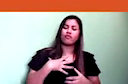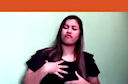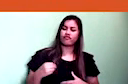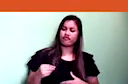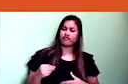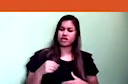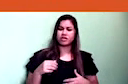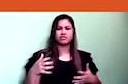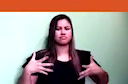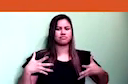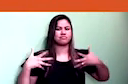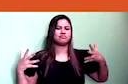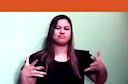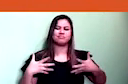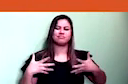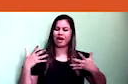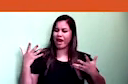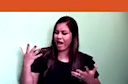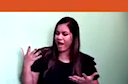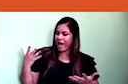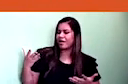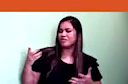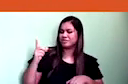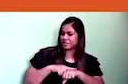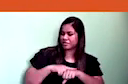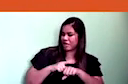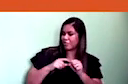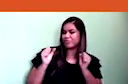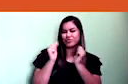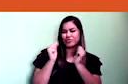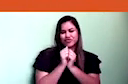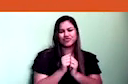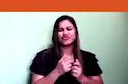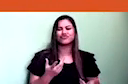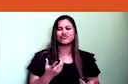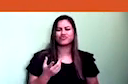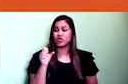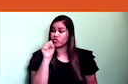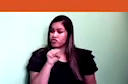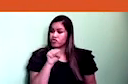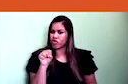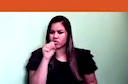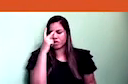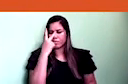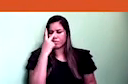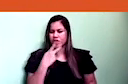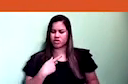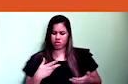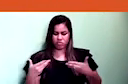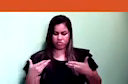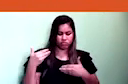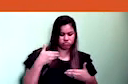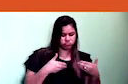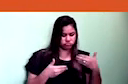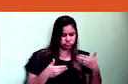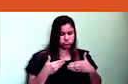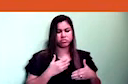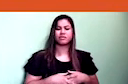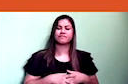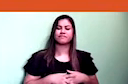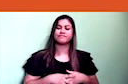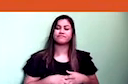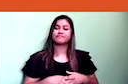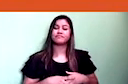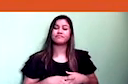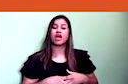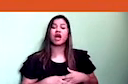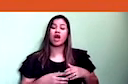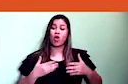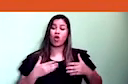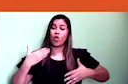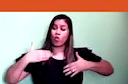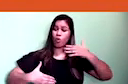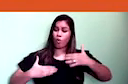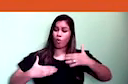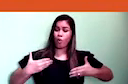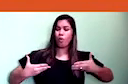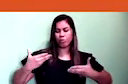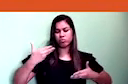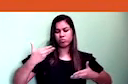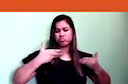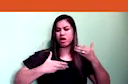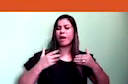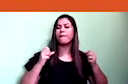seus amigos, curta a si mesmo, né? Cuide do seu corpo. Exercício físico sempre é bom,